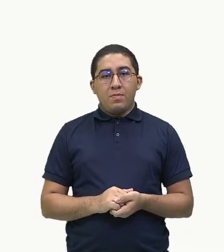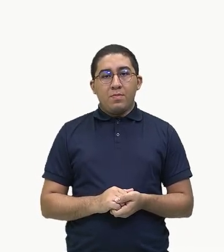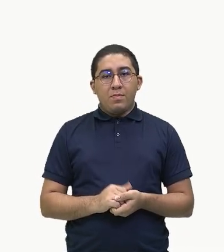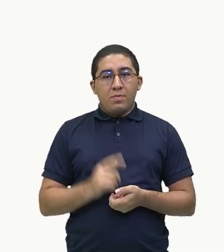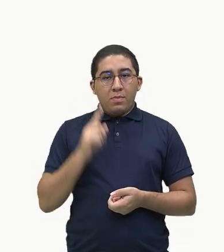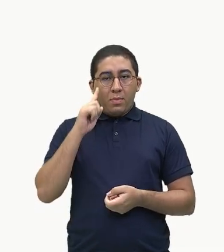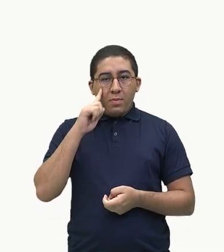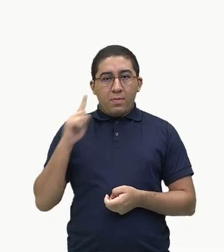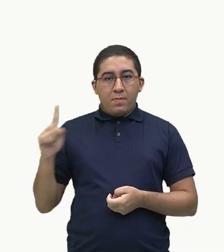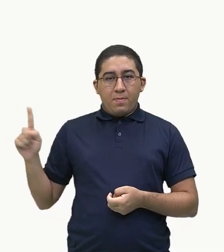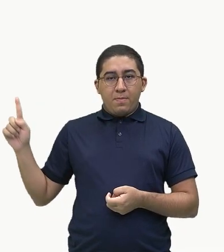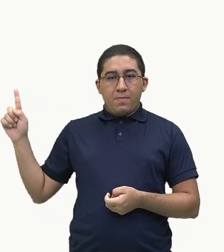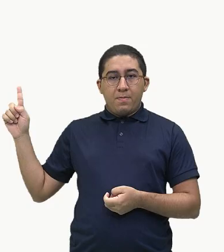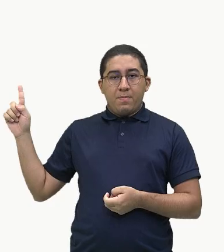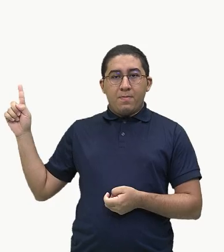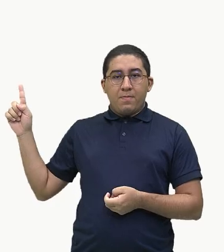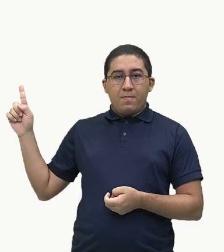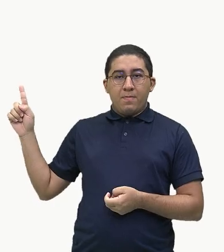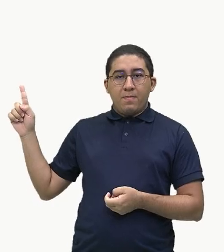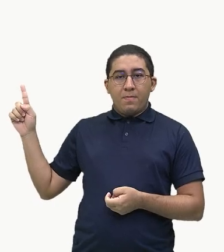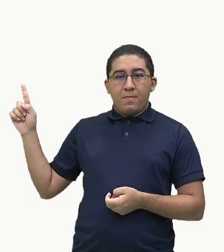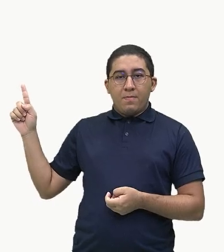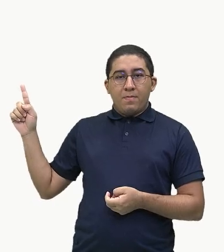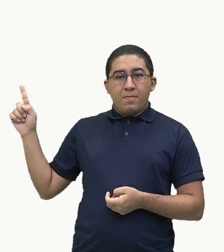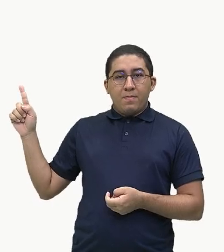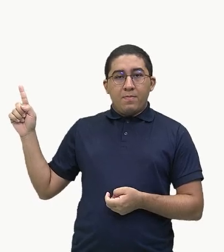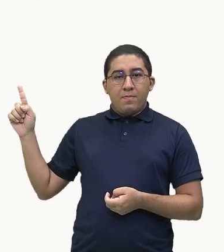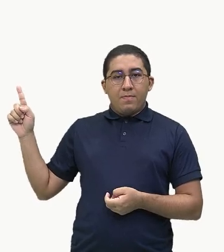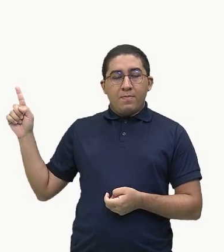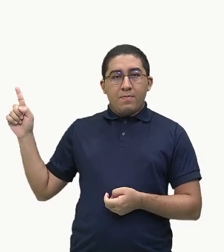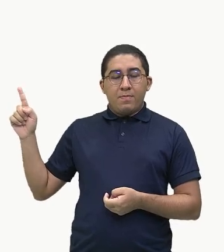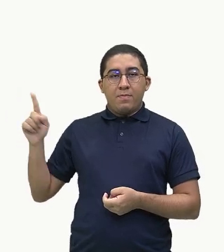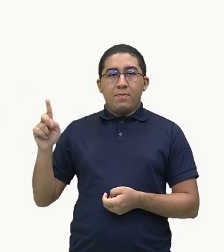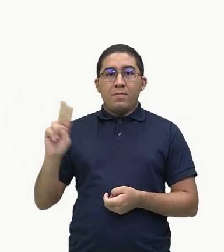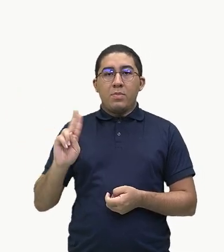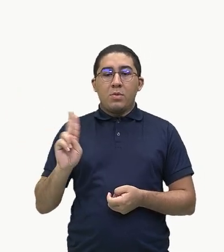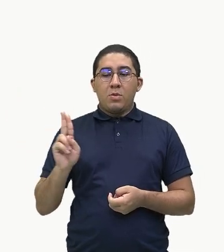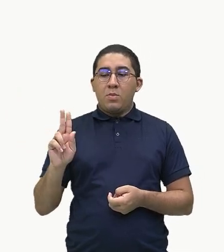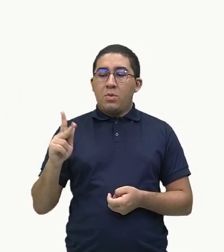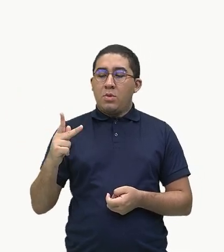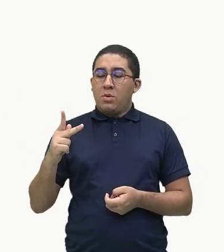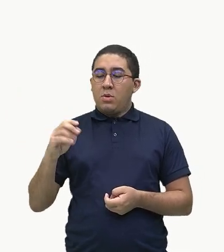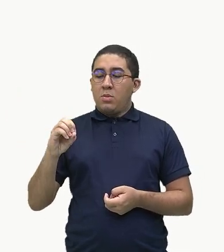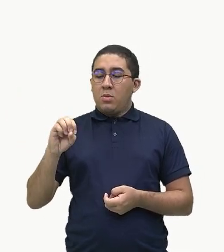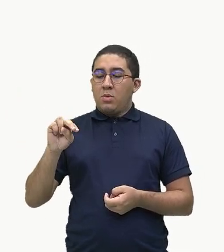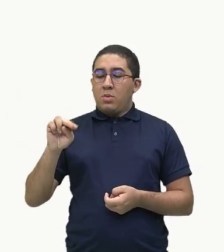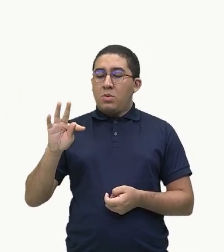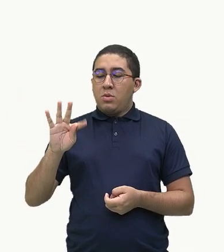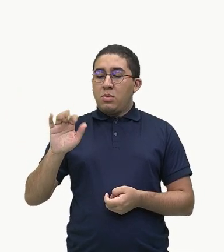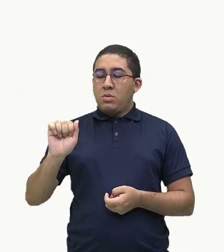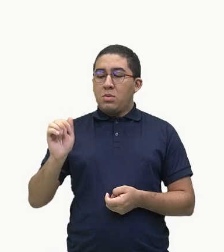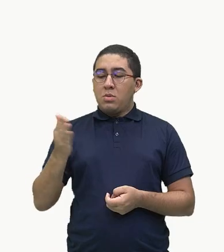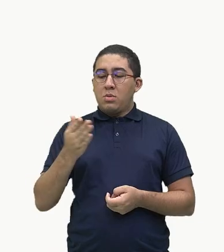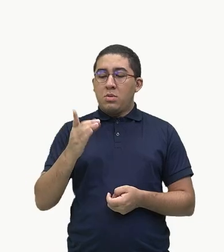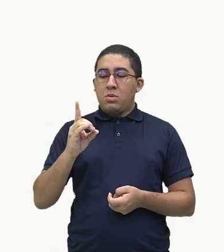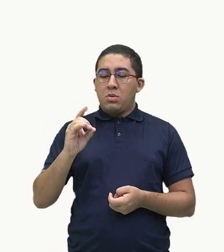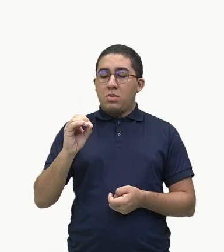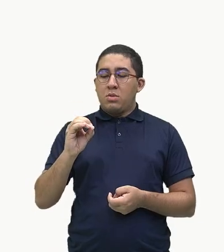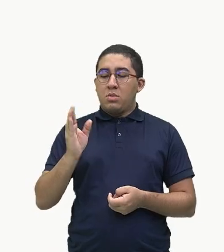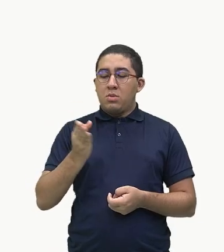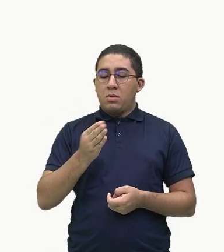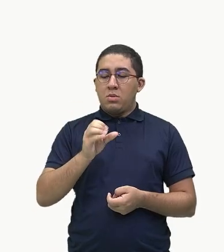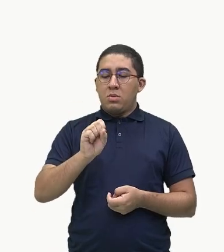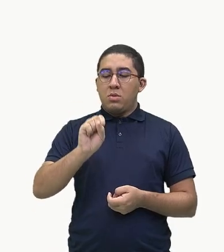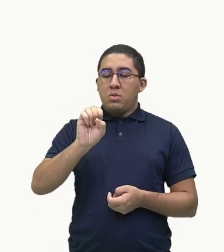ponto mais oriental, nós temos Ponta dos Seixas, o ponto mais extremo a leste.